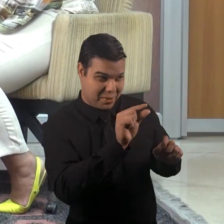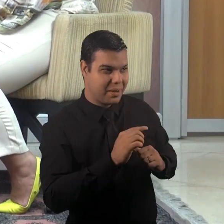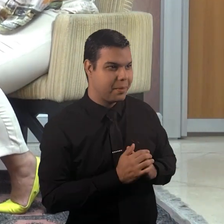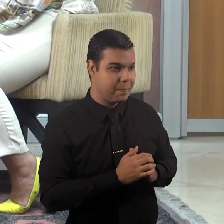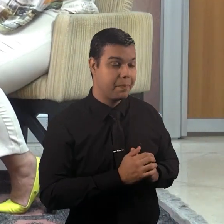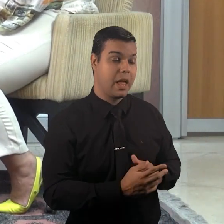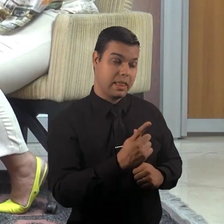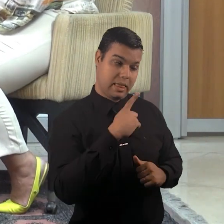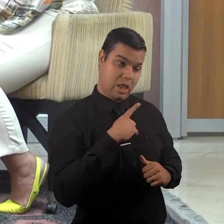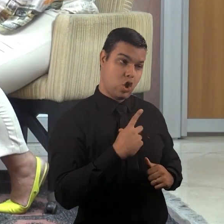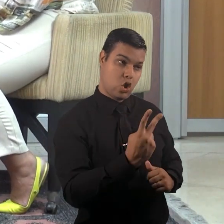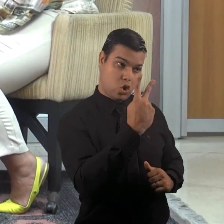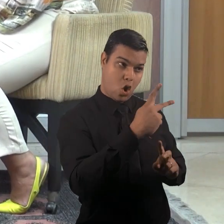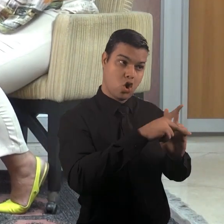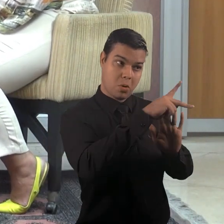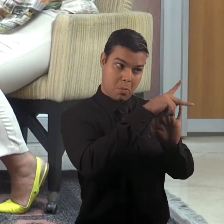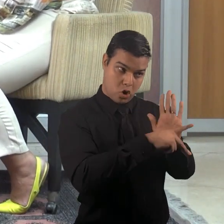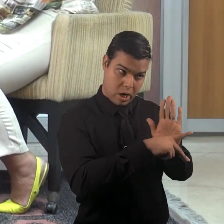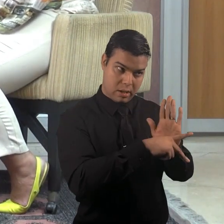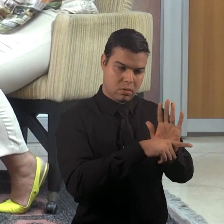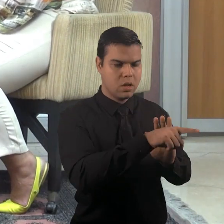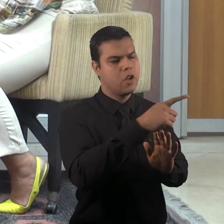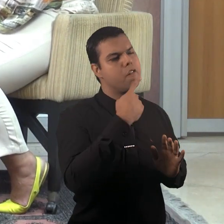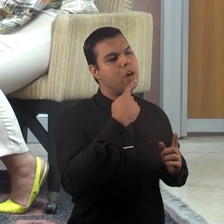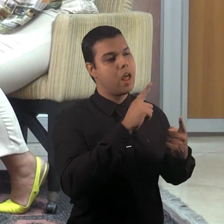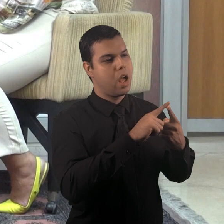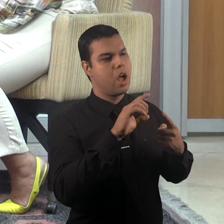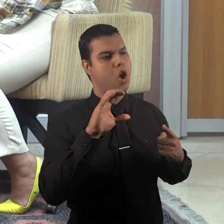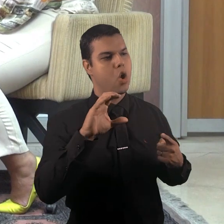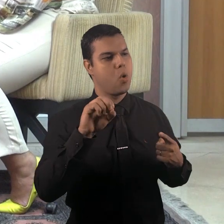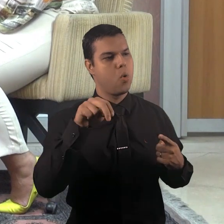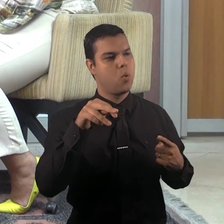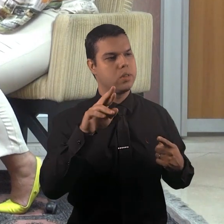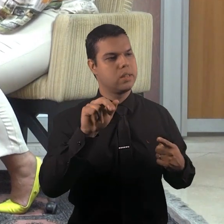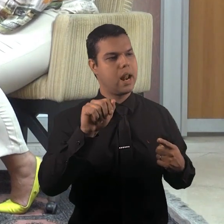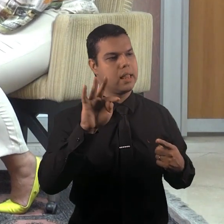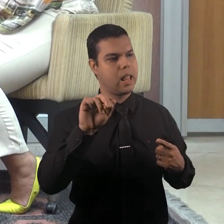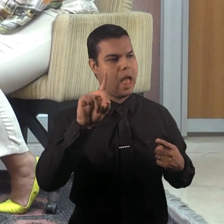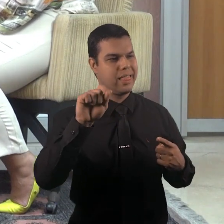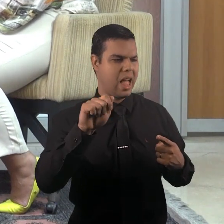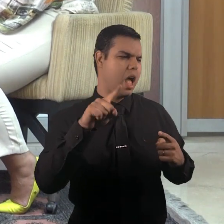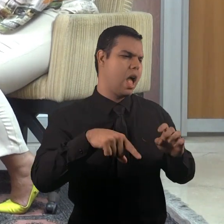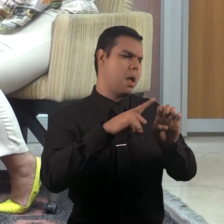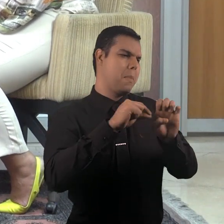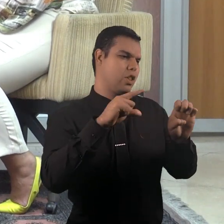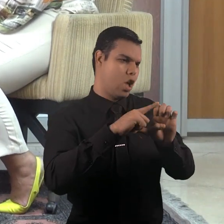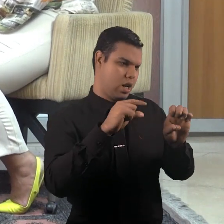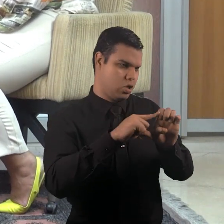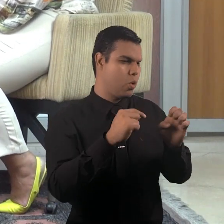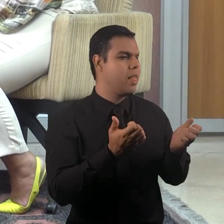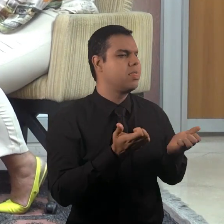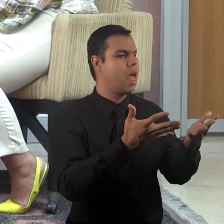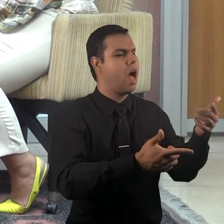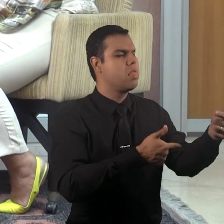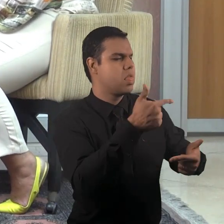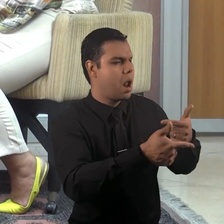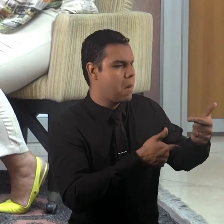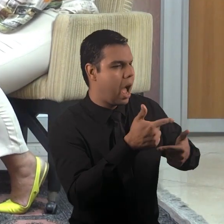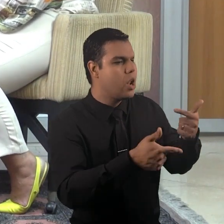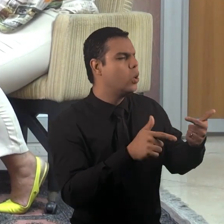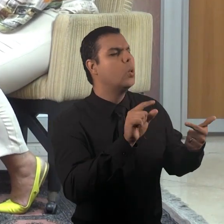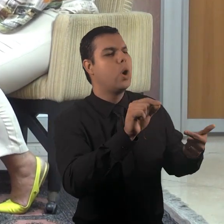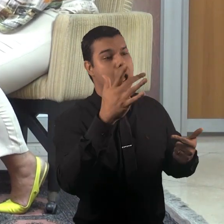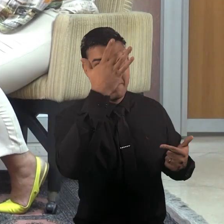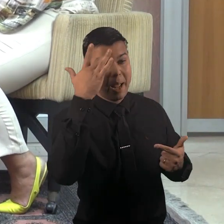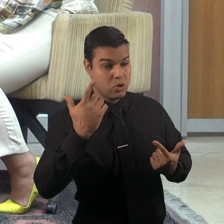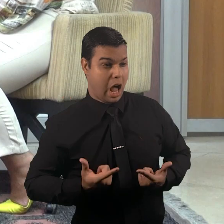Rosa, vou mudar um pouquinho aqui, há dois projetos. Eu queria que você falasse sobre Contratada, porque é uma plataforma de empreendedorismo que dá emprego, né? O